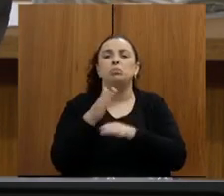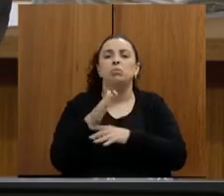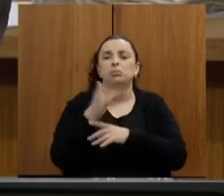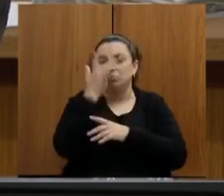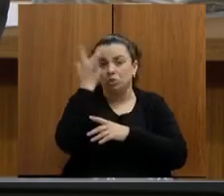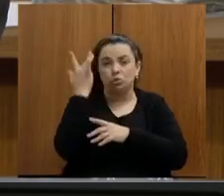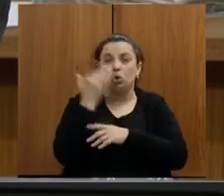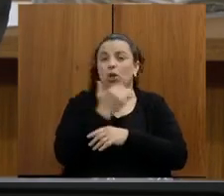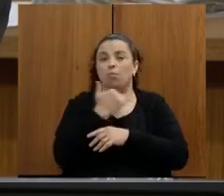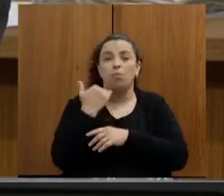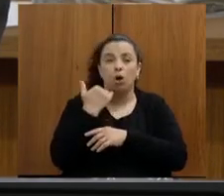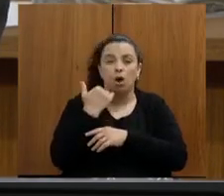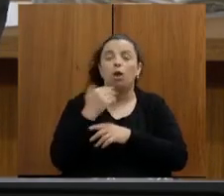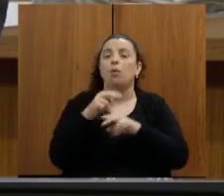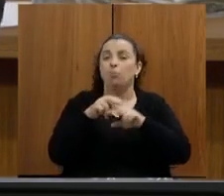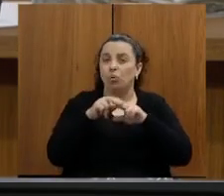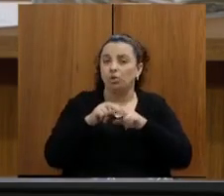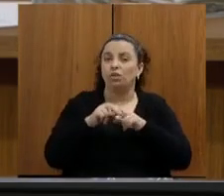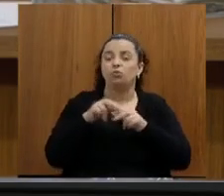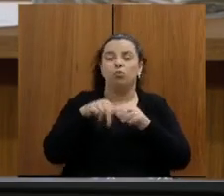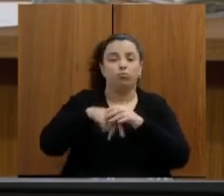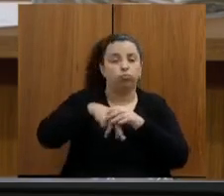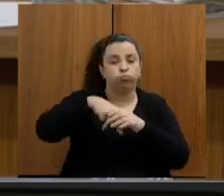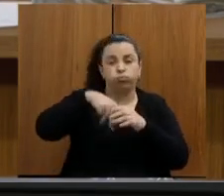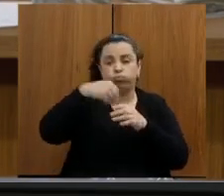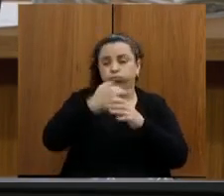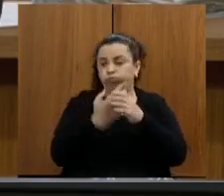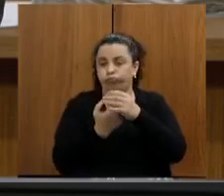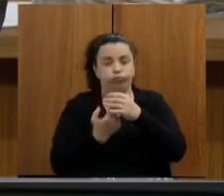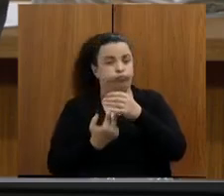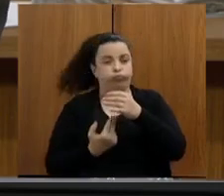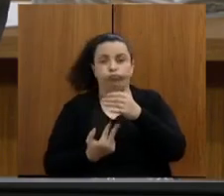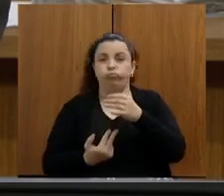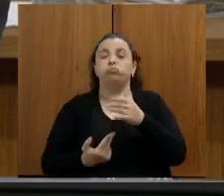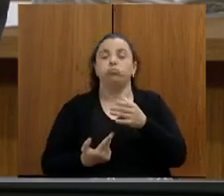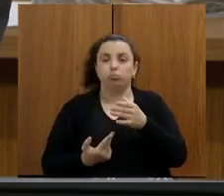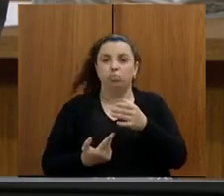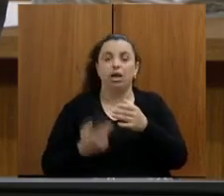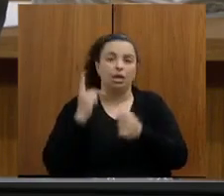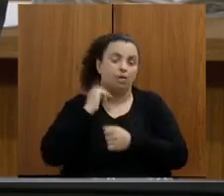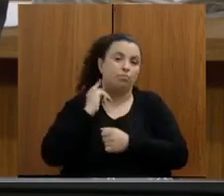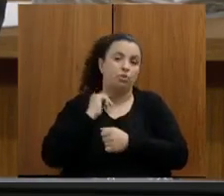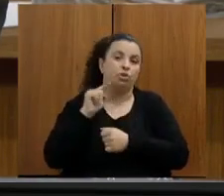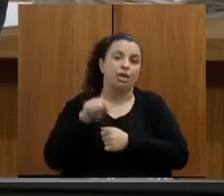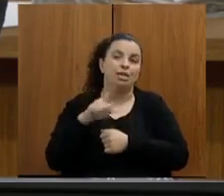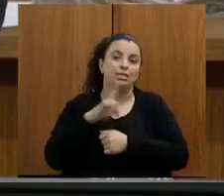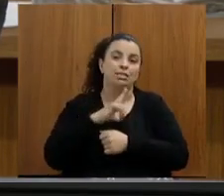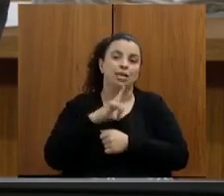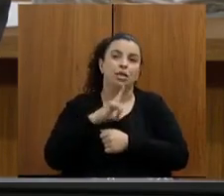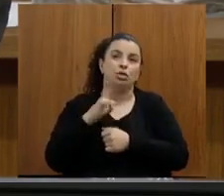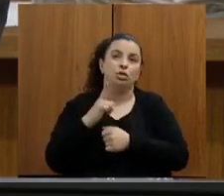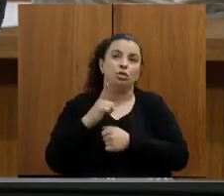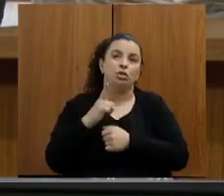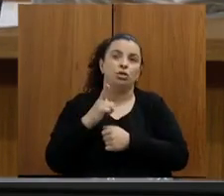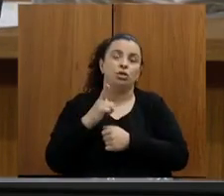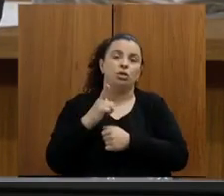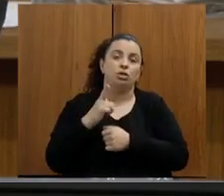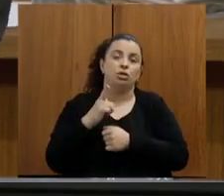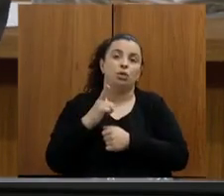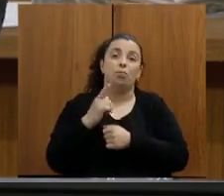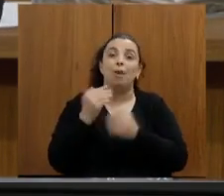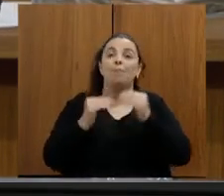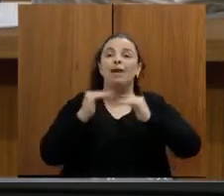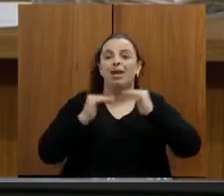vida por ano no estado de Minas Gerais em virtude de ocorrências com afogamento Então esse